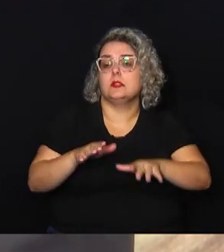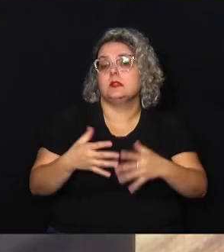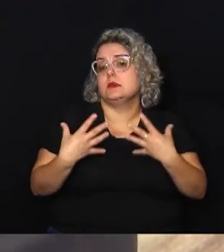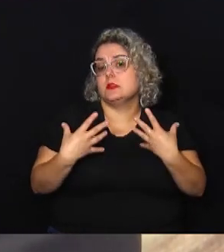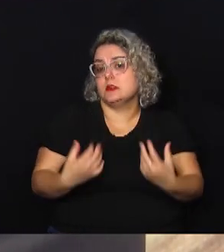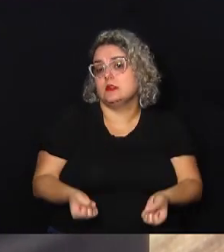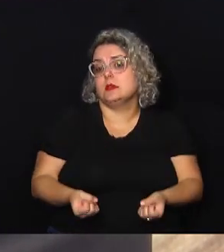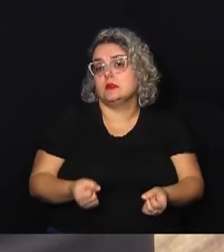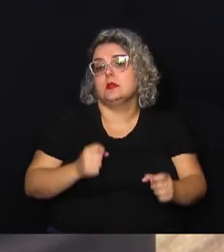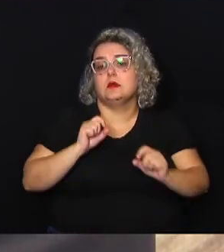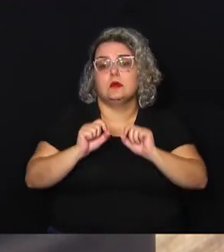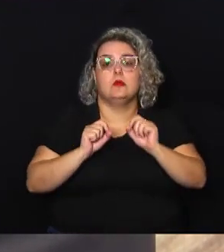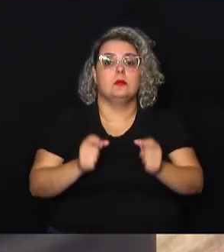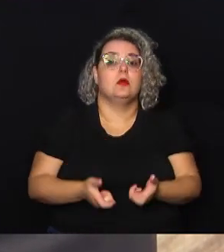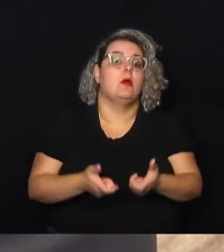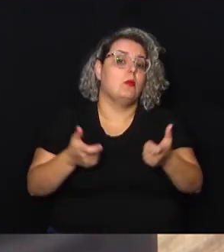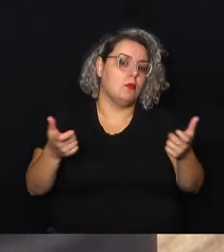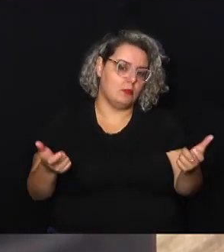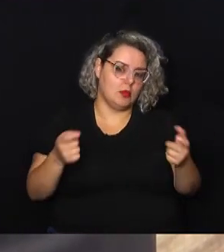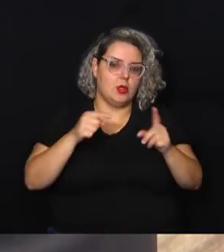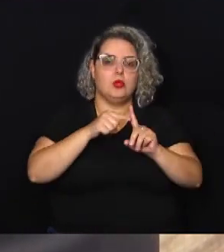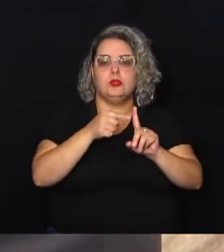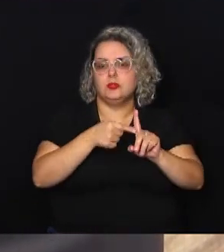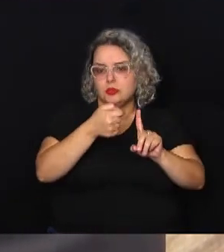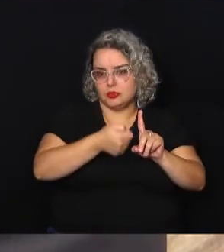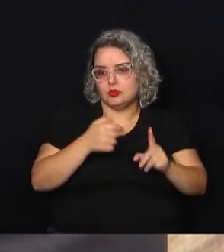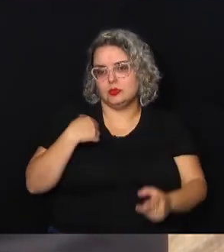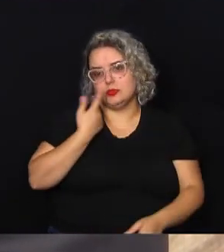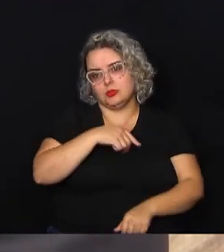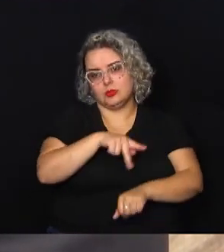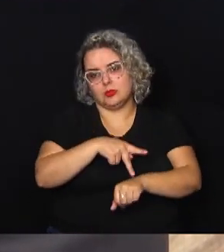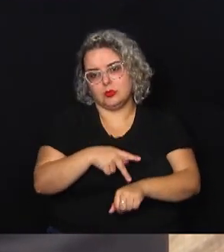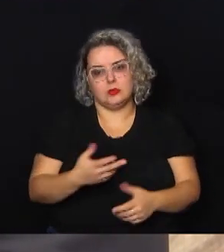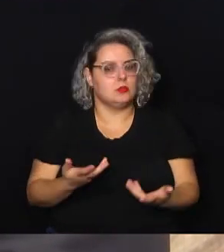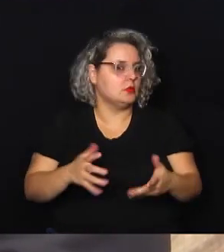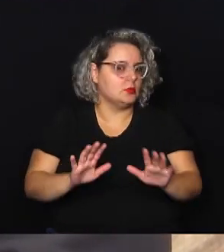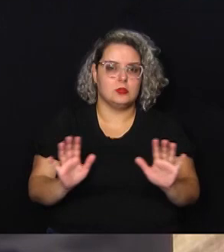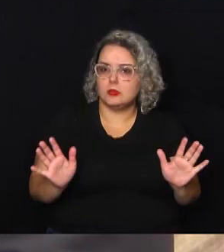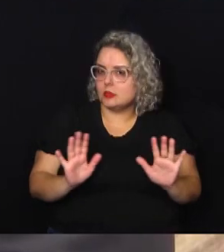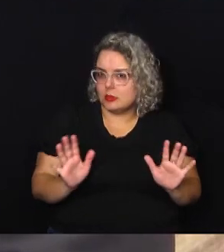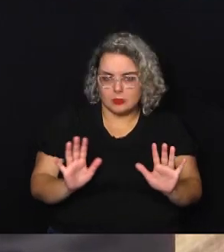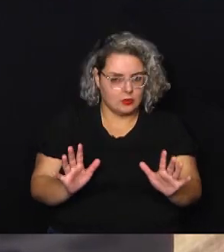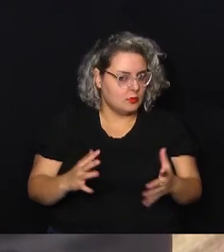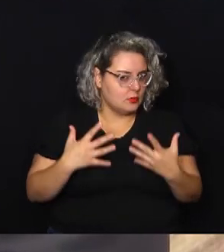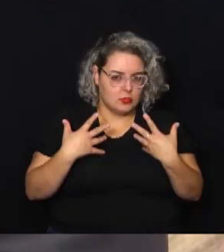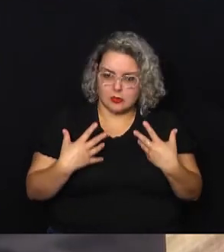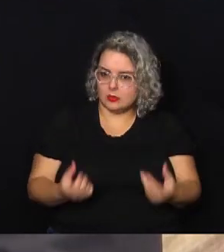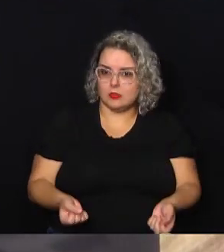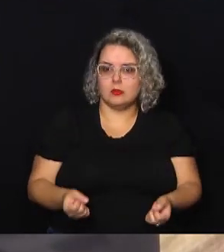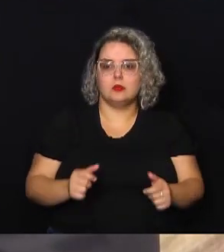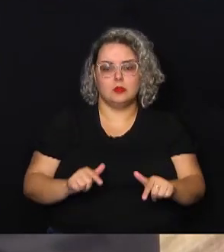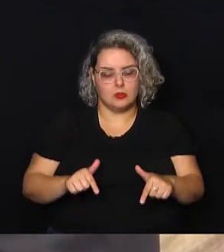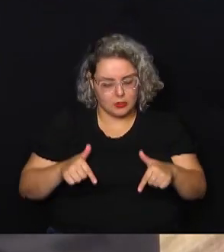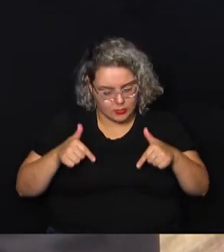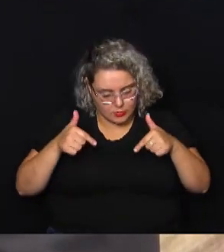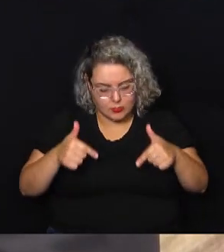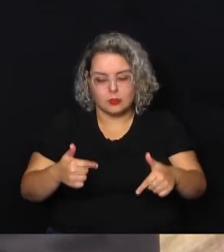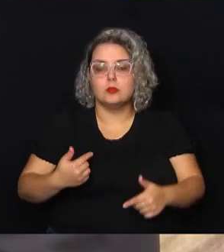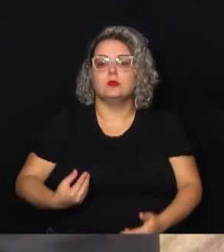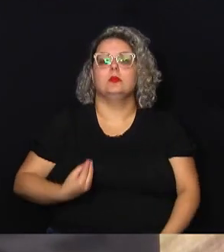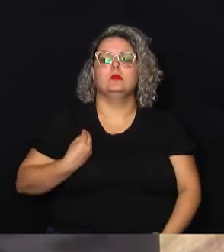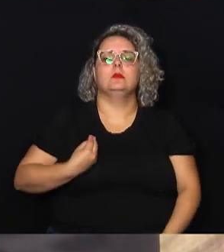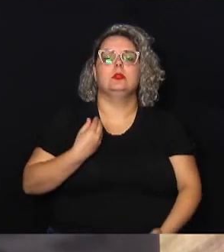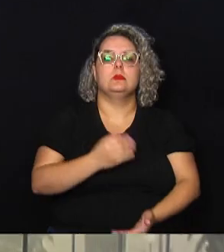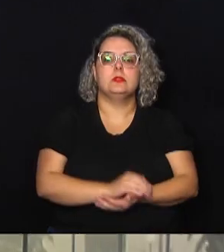com que aumente seu caso de aborto no nosso país e nós não queremos isso e não aceitamos eu luto pela vida